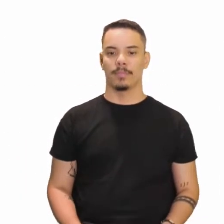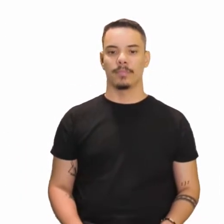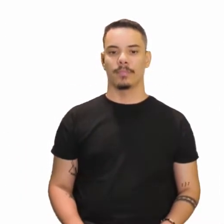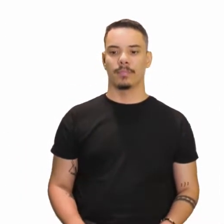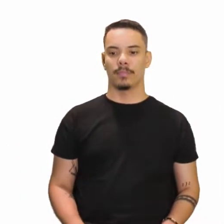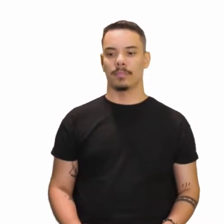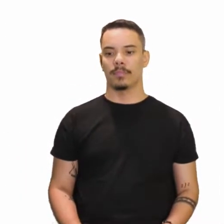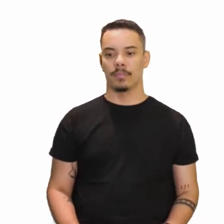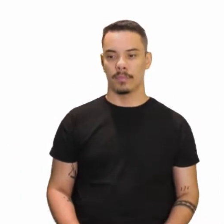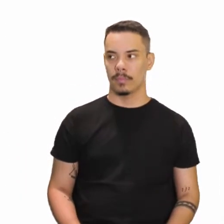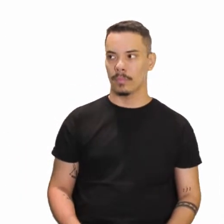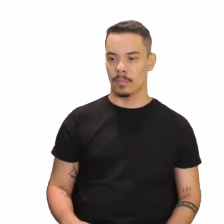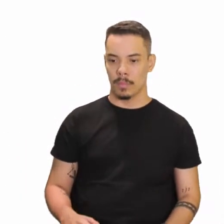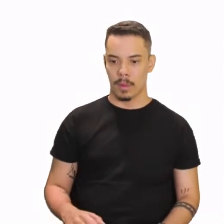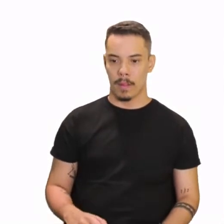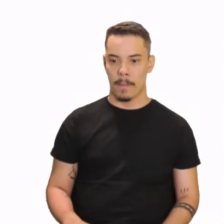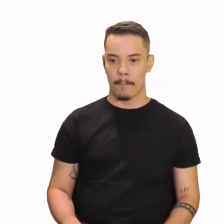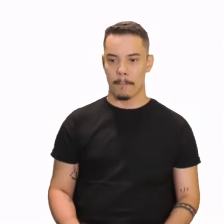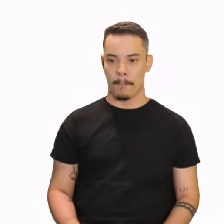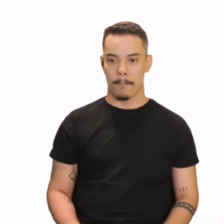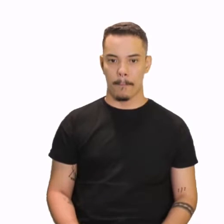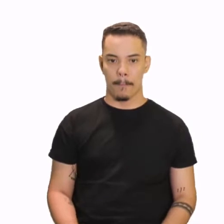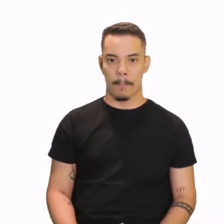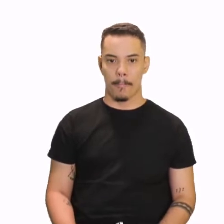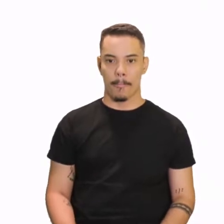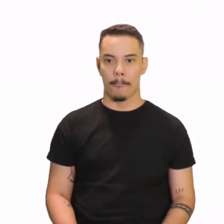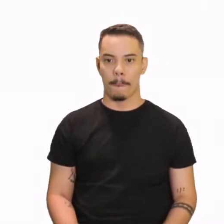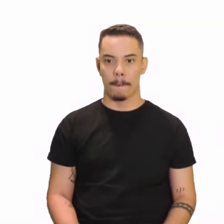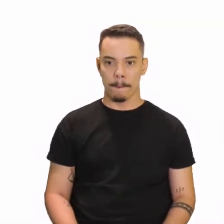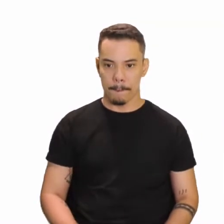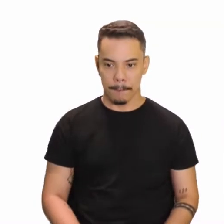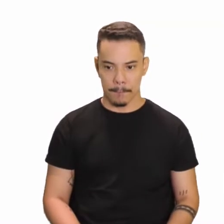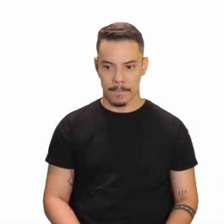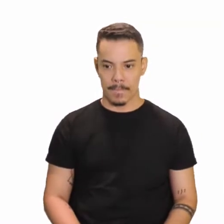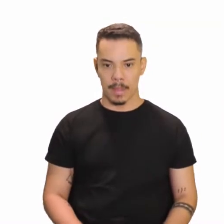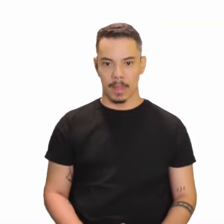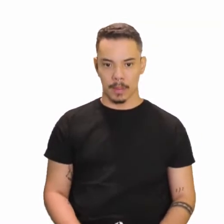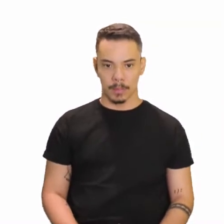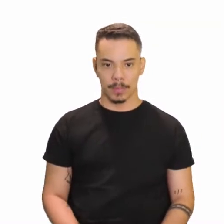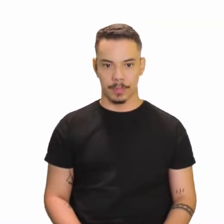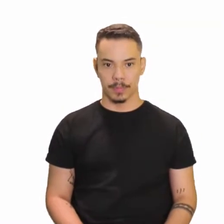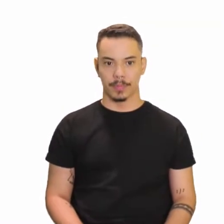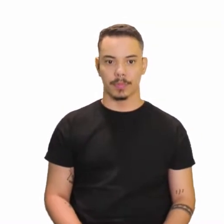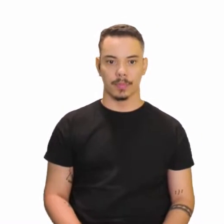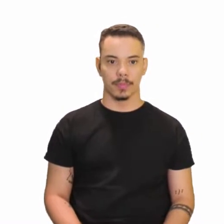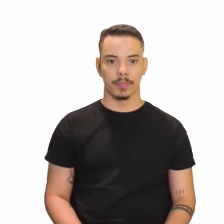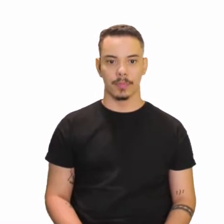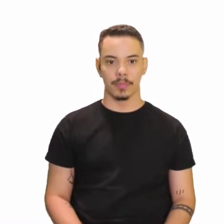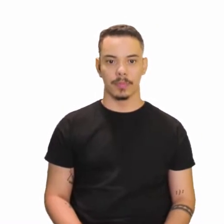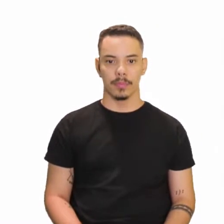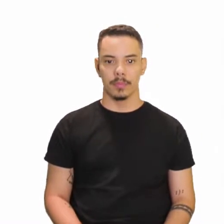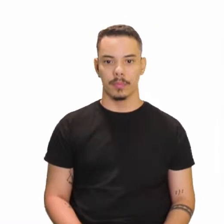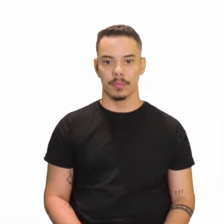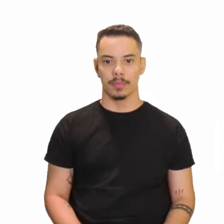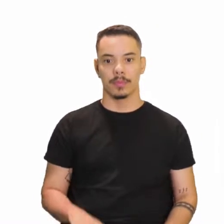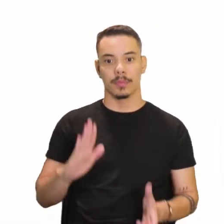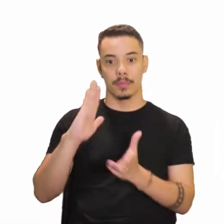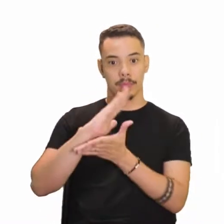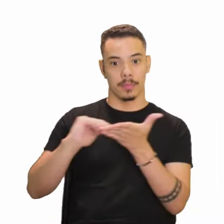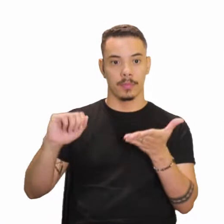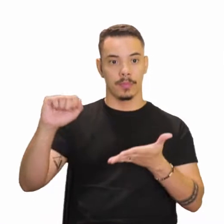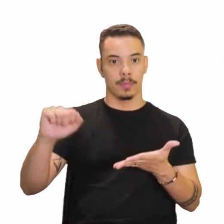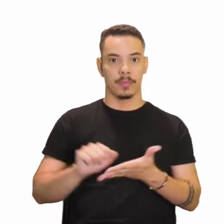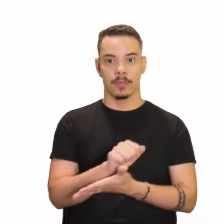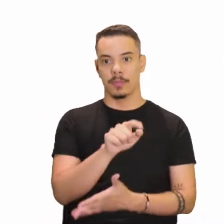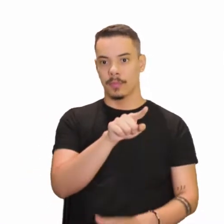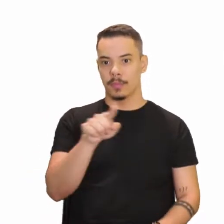mas aqui para vocês eu vou tirar esse rabicho que eu fiz para ficar melhor tá certo e